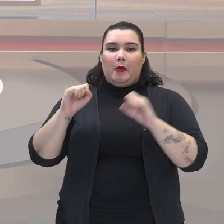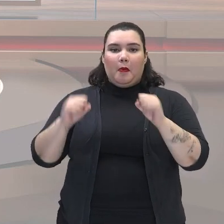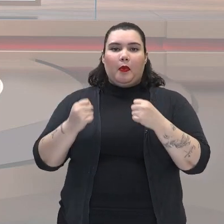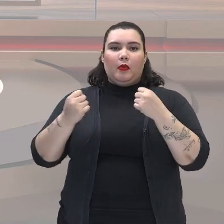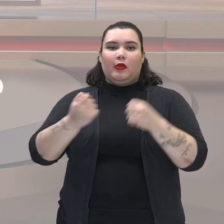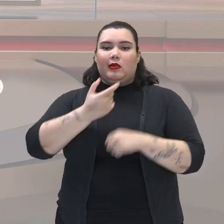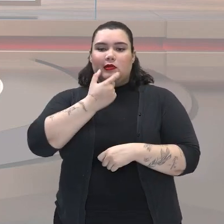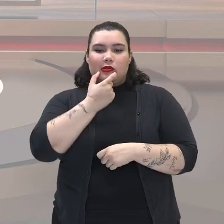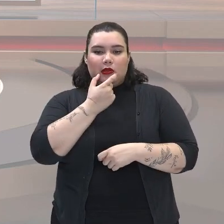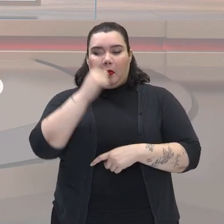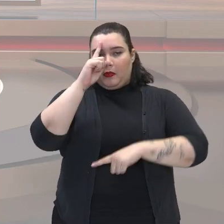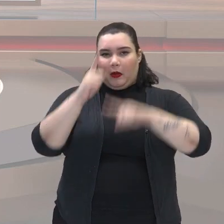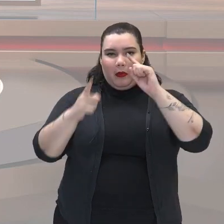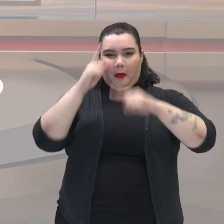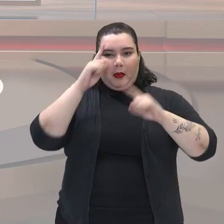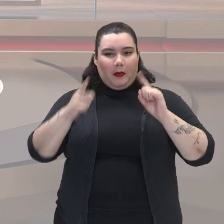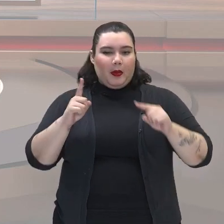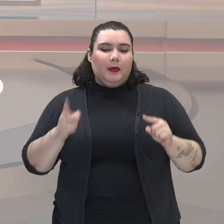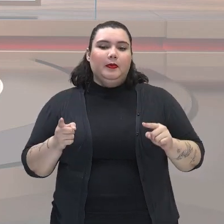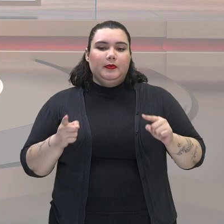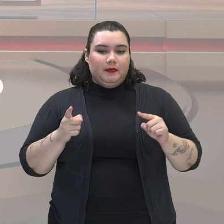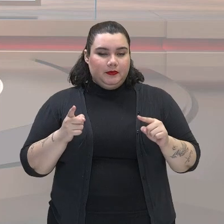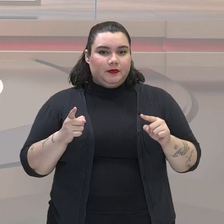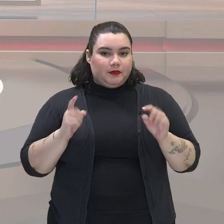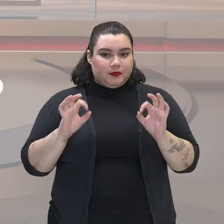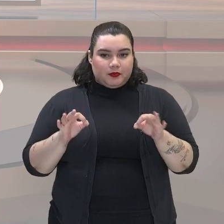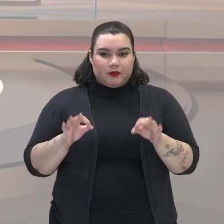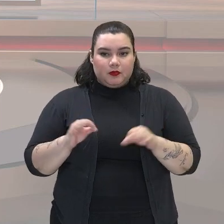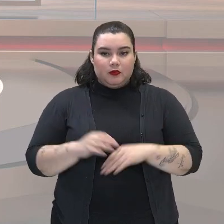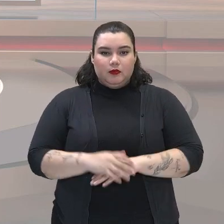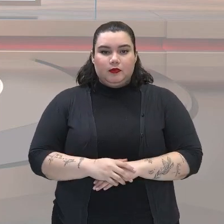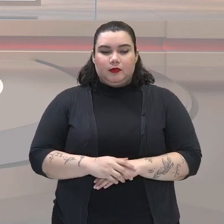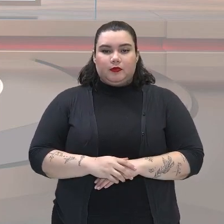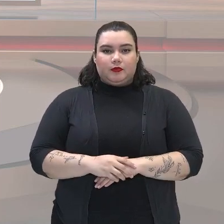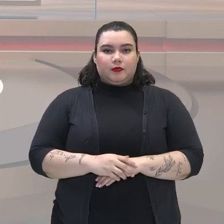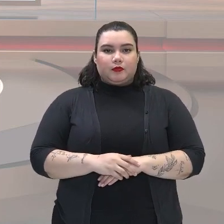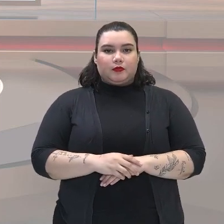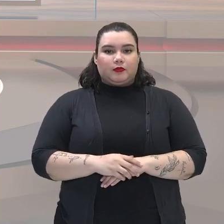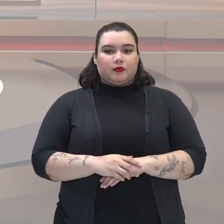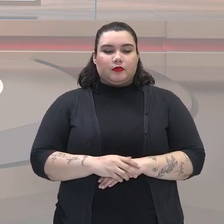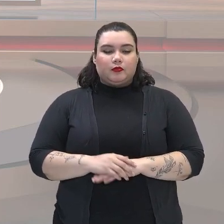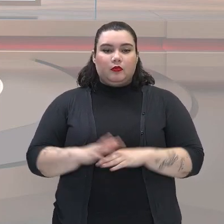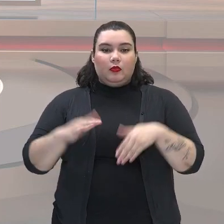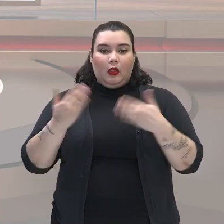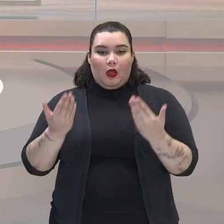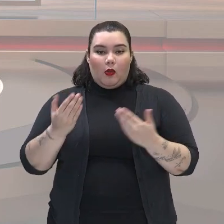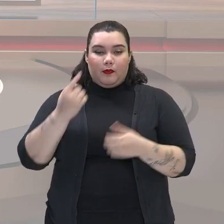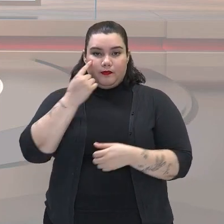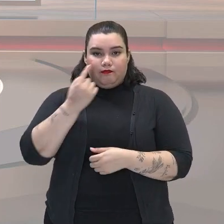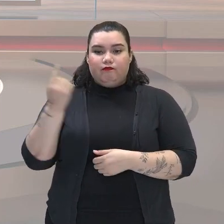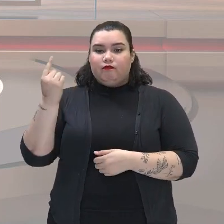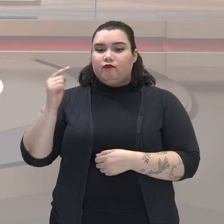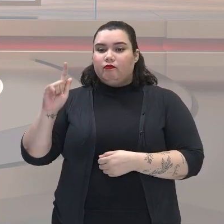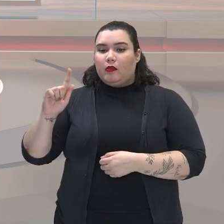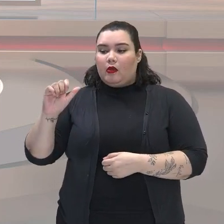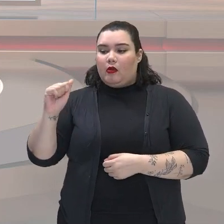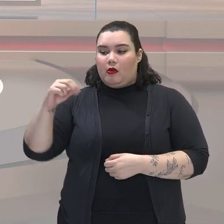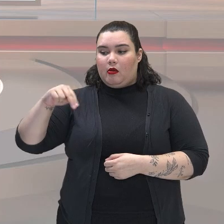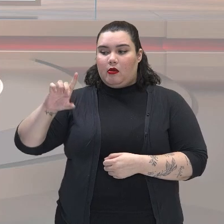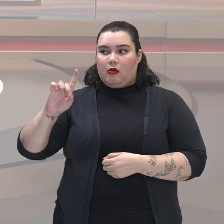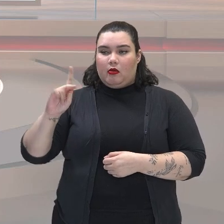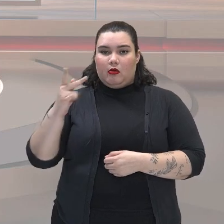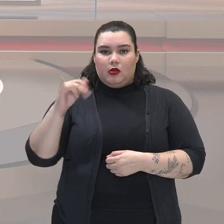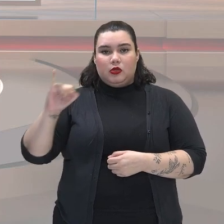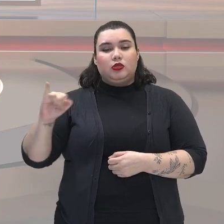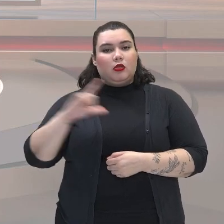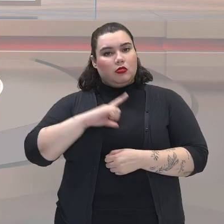Inglaterra exercia, né? Essa pressão que a Inglaterra tinha sobre a Índia nesse momento. Então Mahatma Gandhi resistia de forma